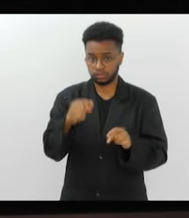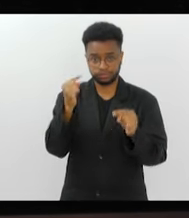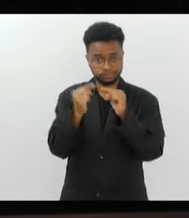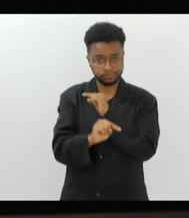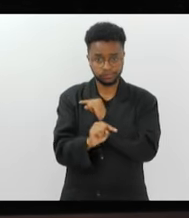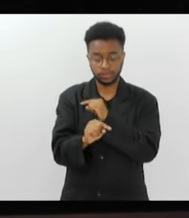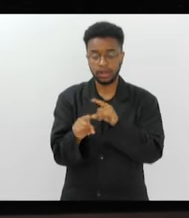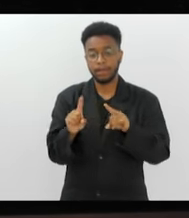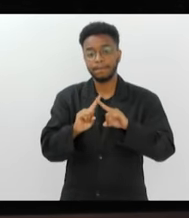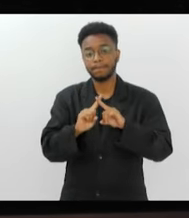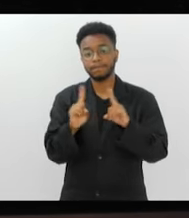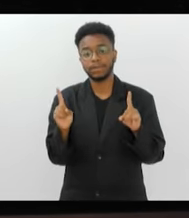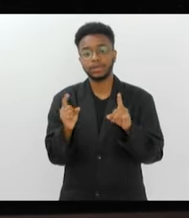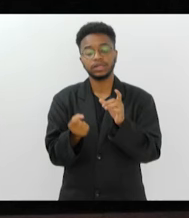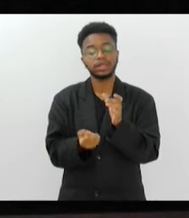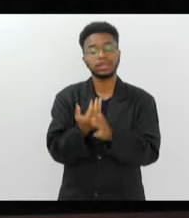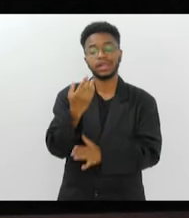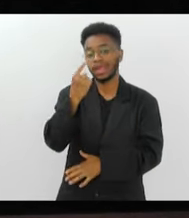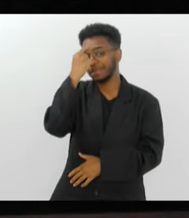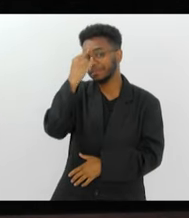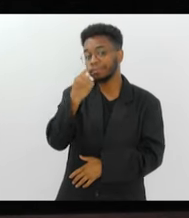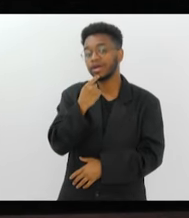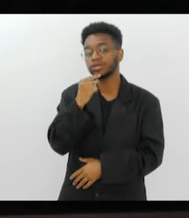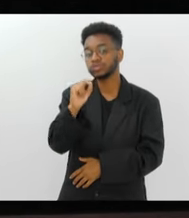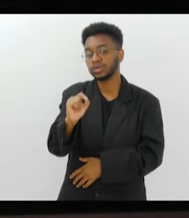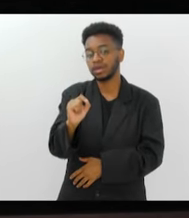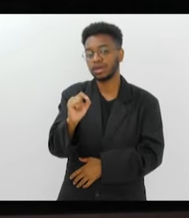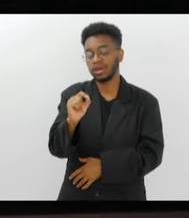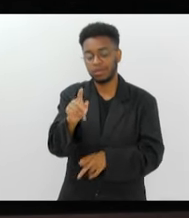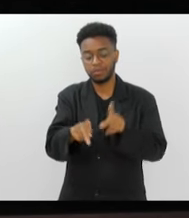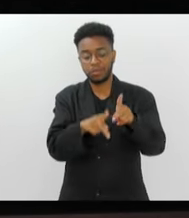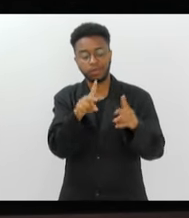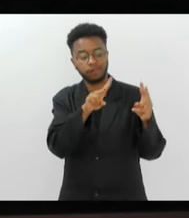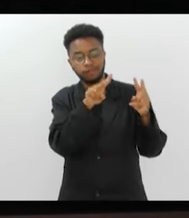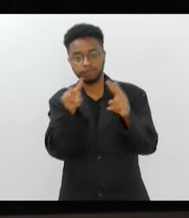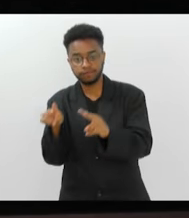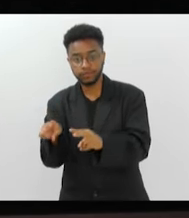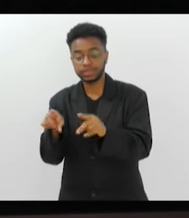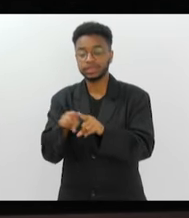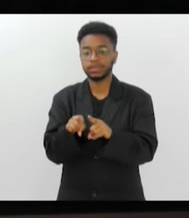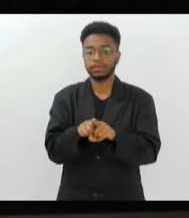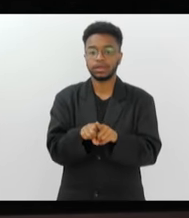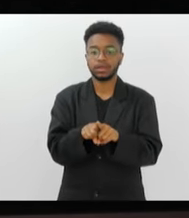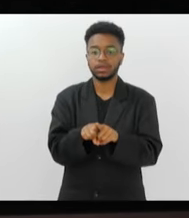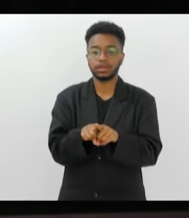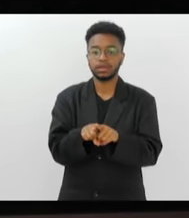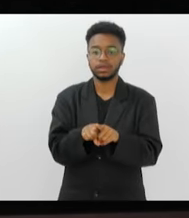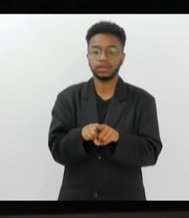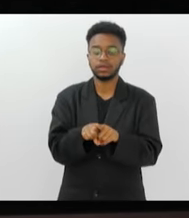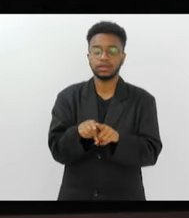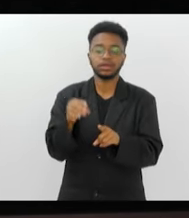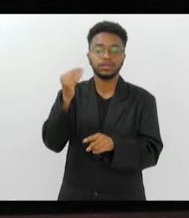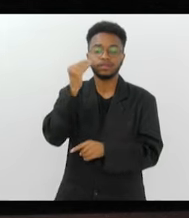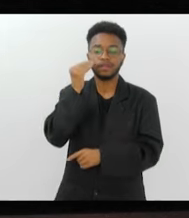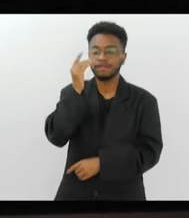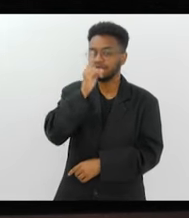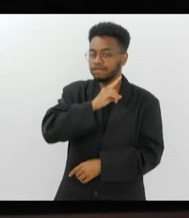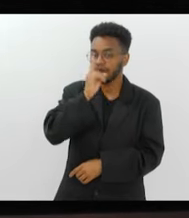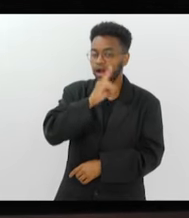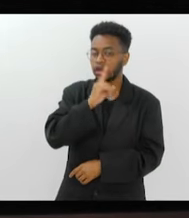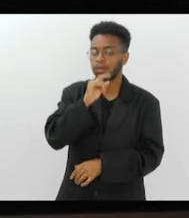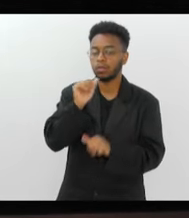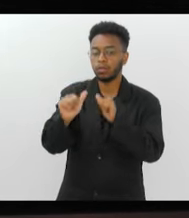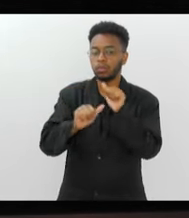que criam uma imagem sobre o cenário popular e que fazem com que venha a distorcer o processo